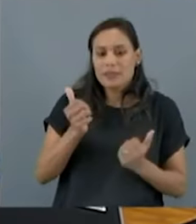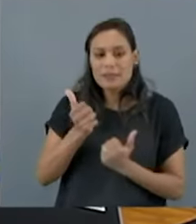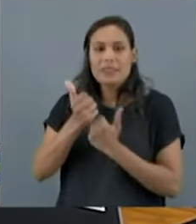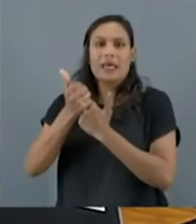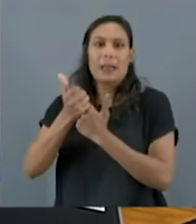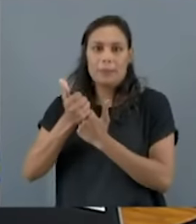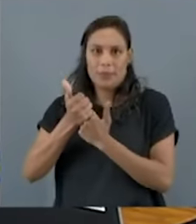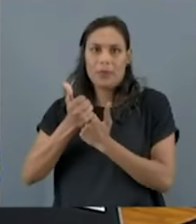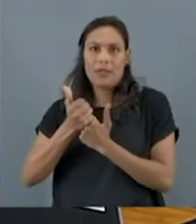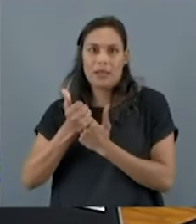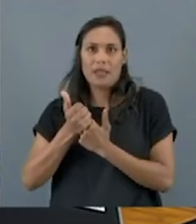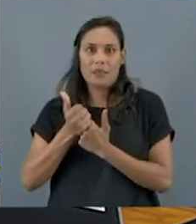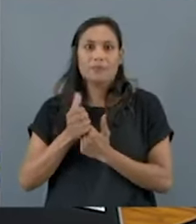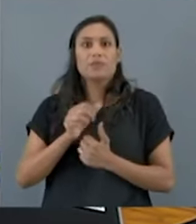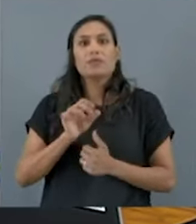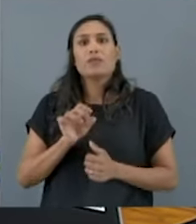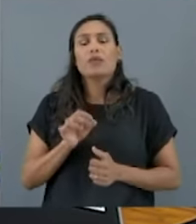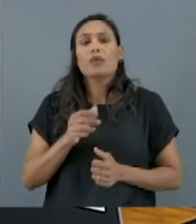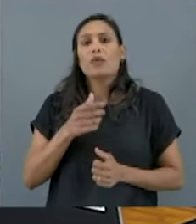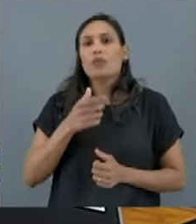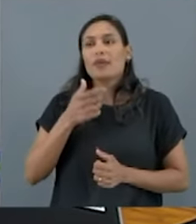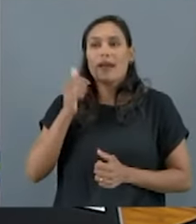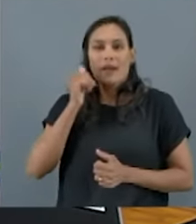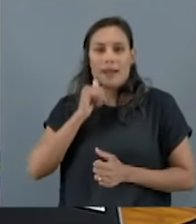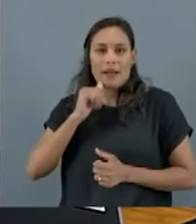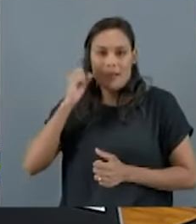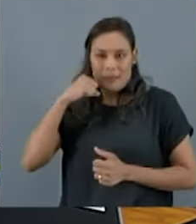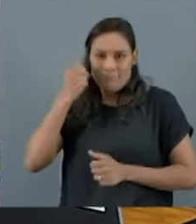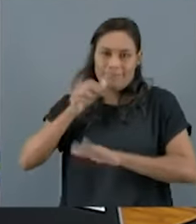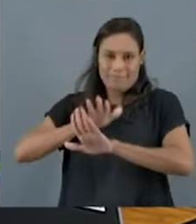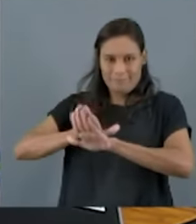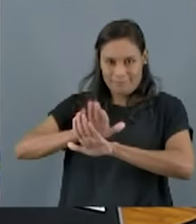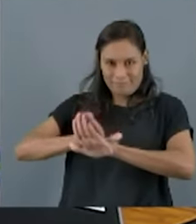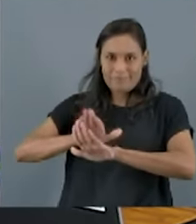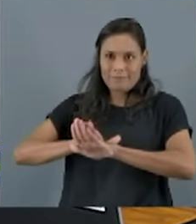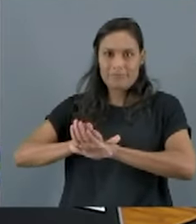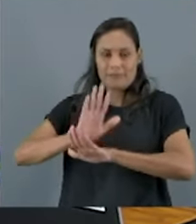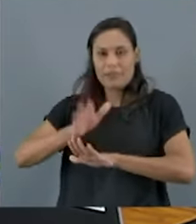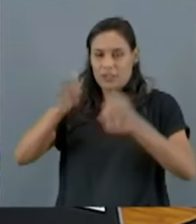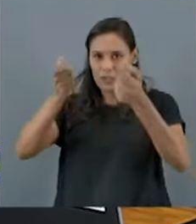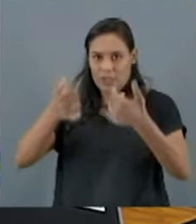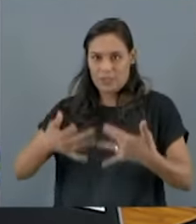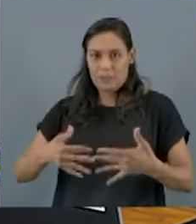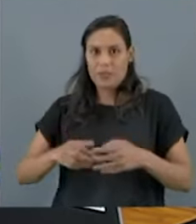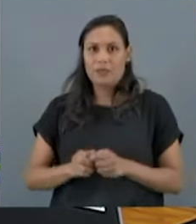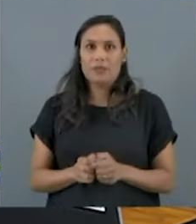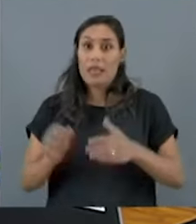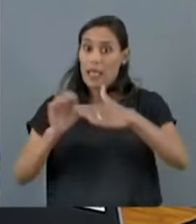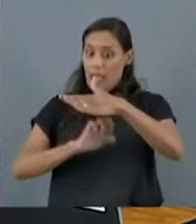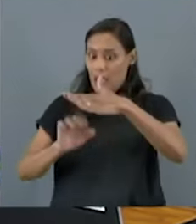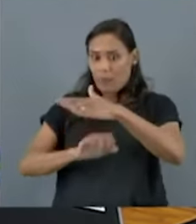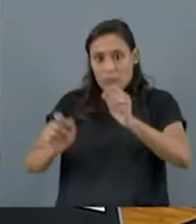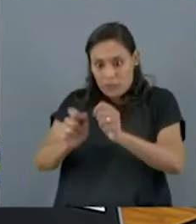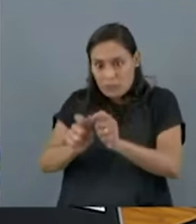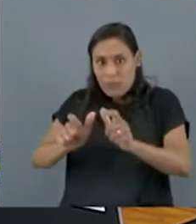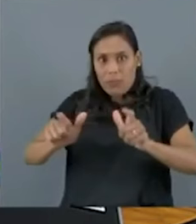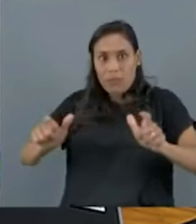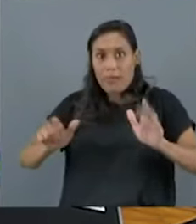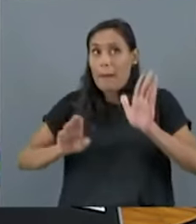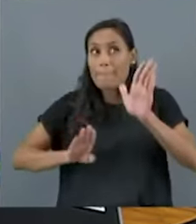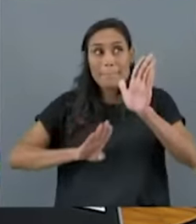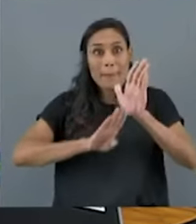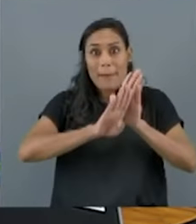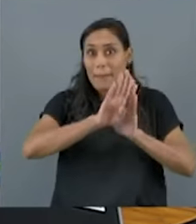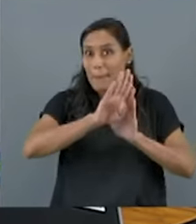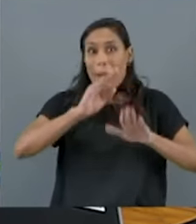indústria de games para o Brasil. É o maior mercado da América Latina, é a indústria que mais cresce, tirando a agroindústria, então tem um potencial